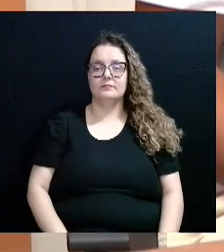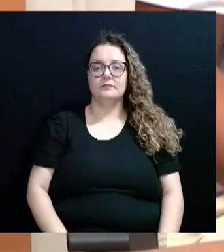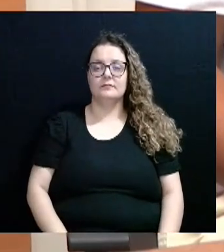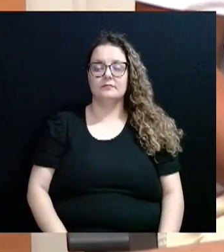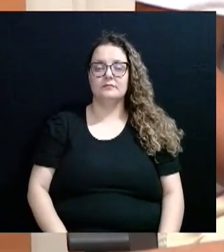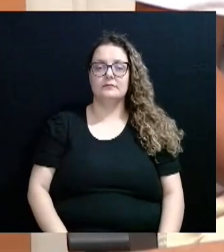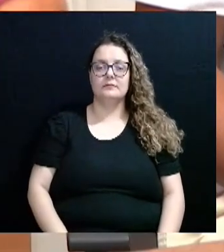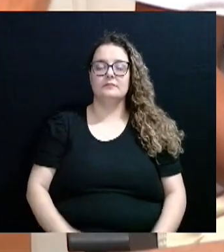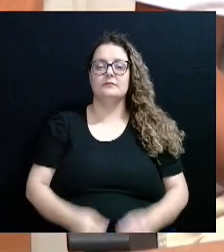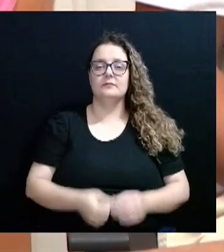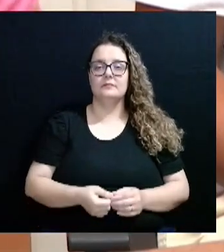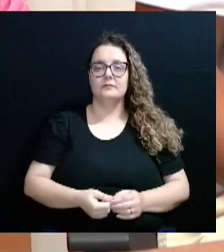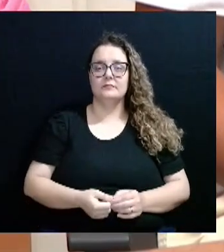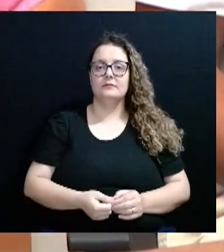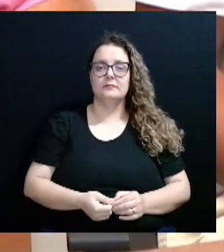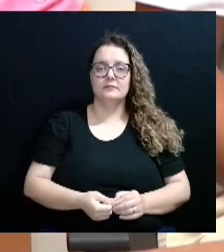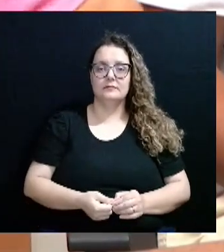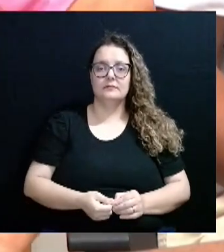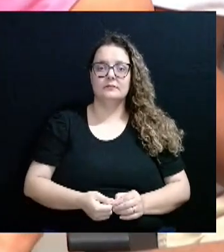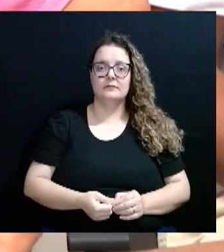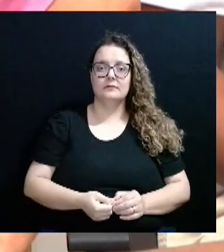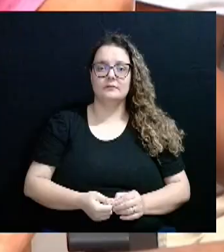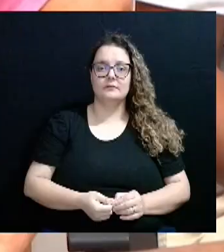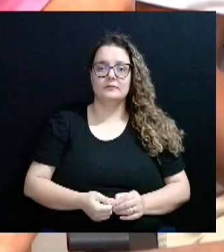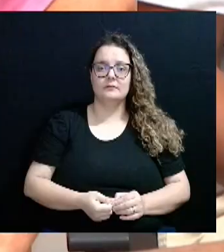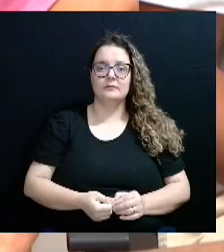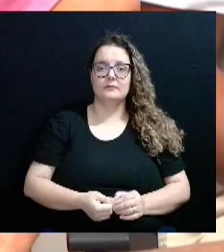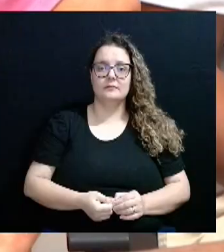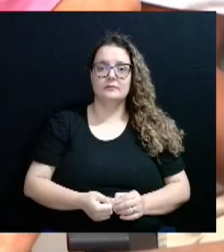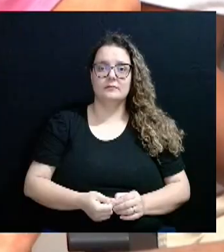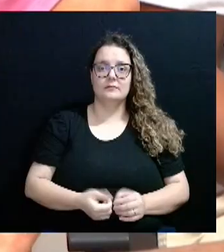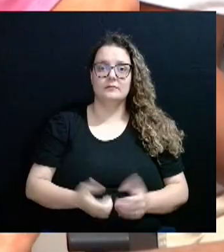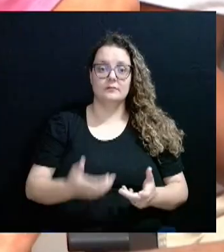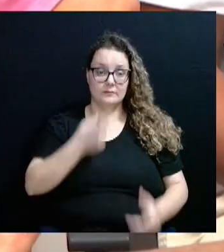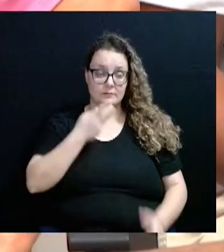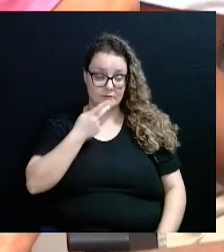no seguinte. Eu queria dizer assim,